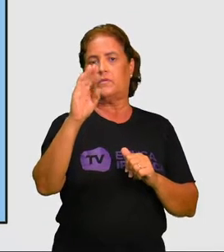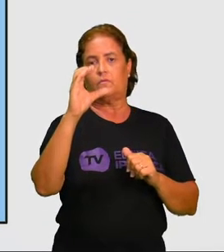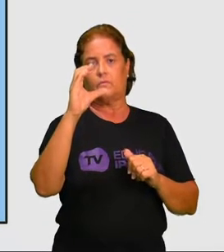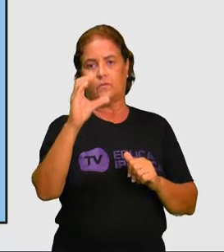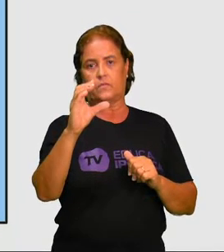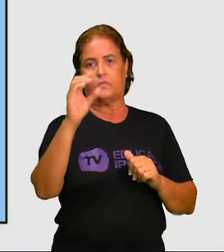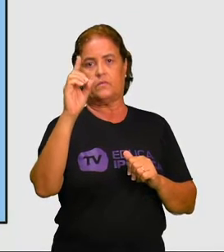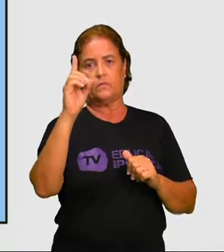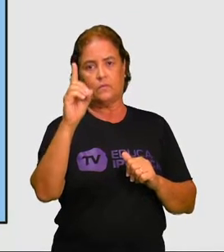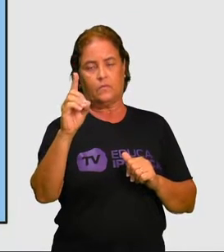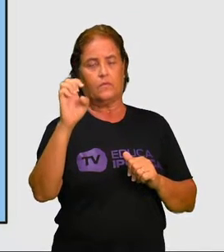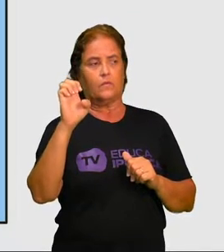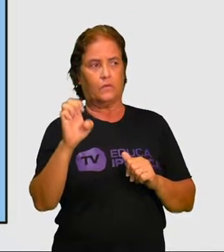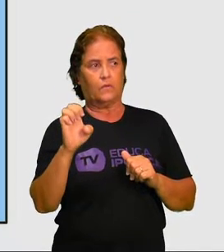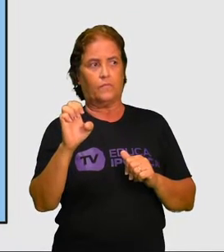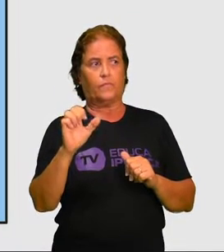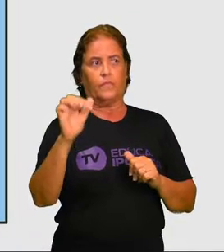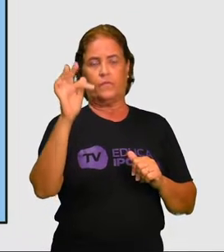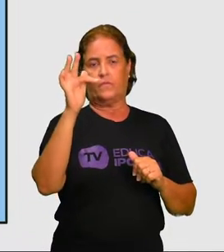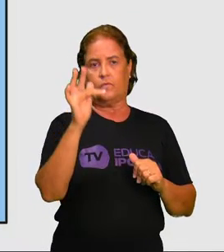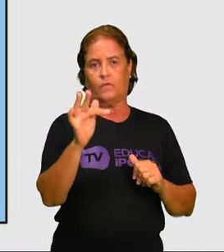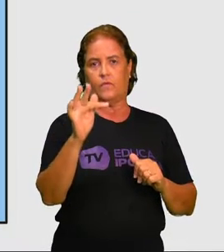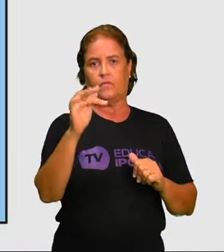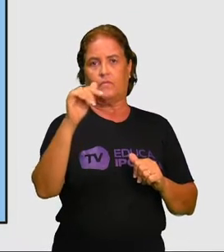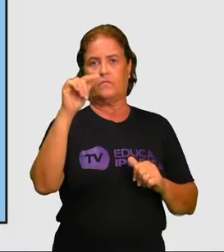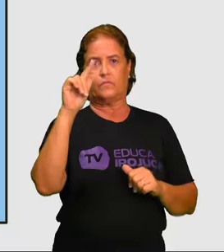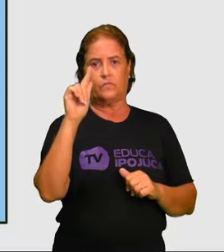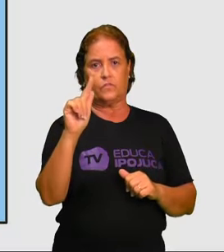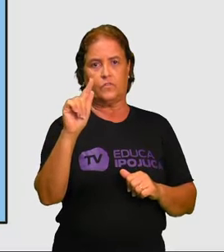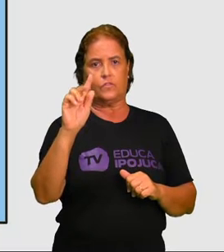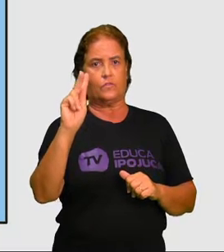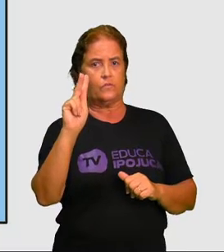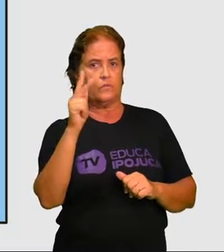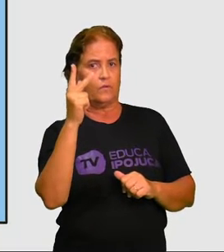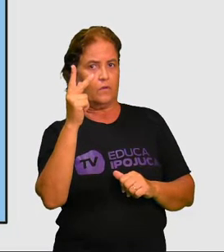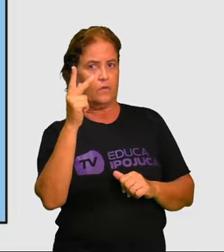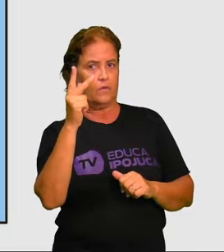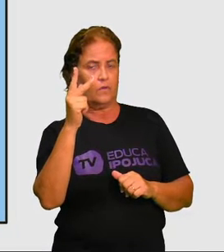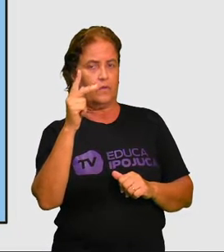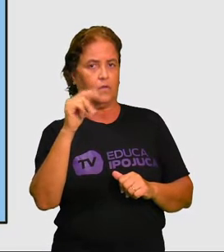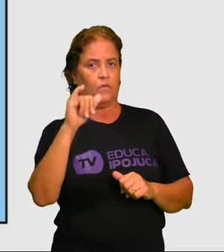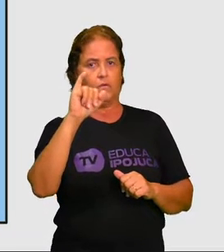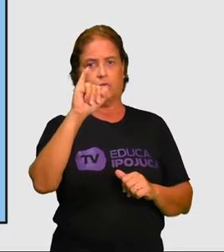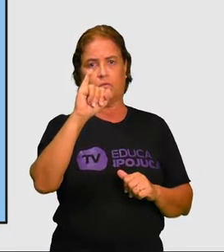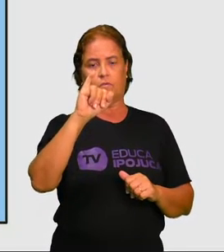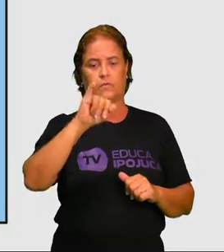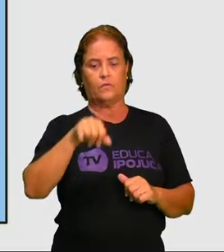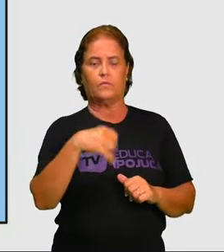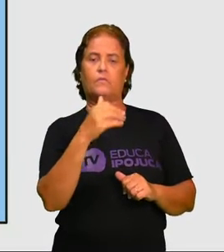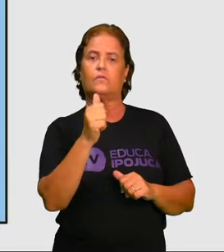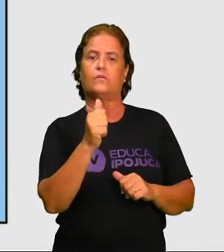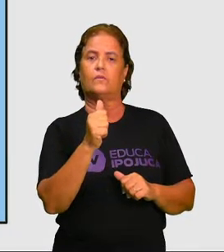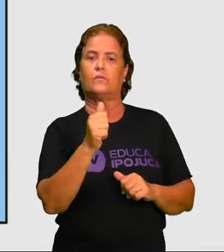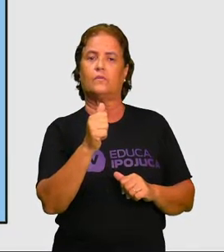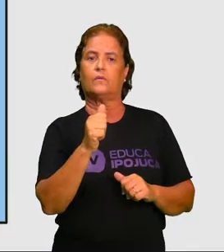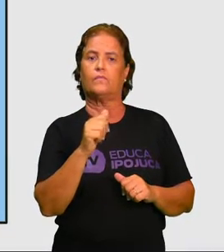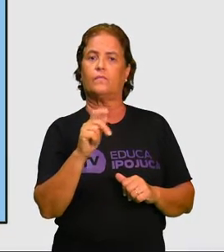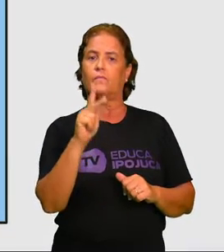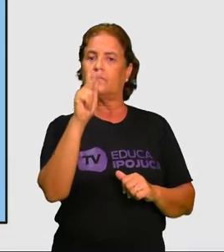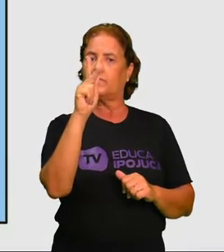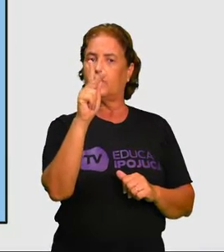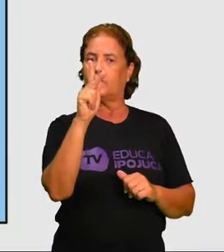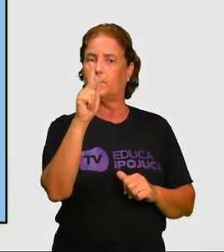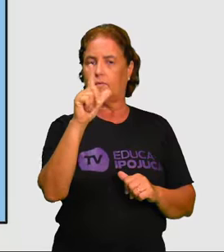o c o d o e o f o g o h o i